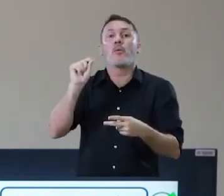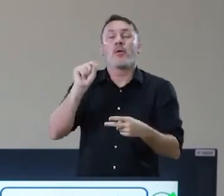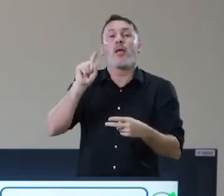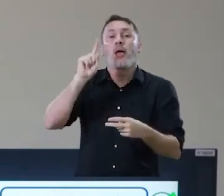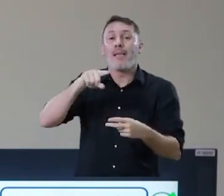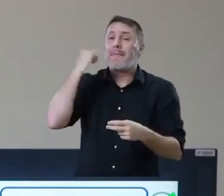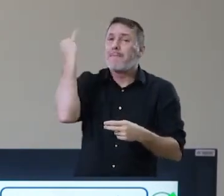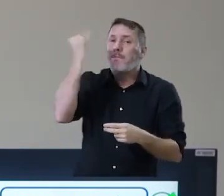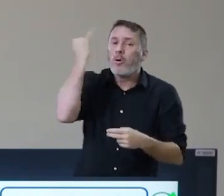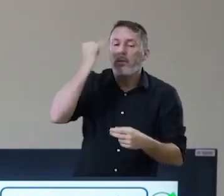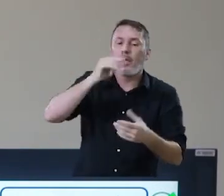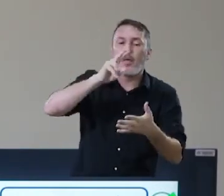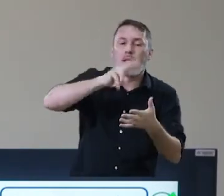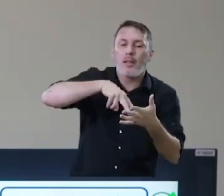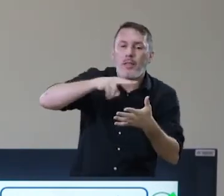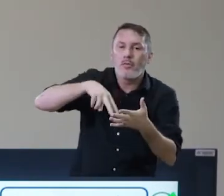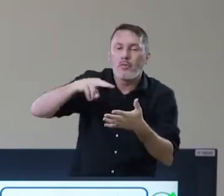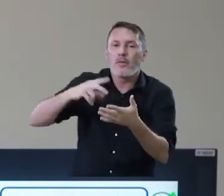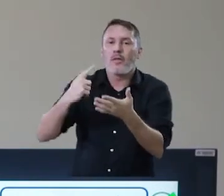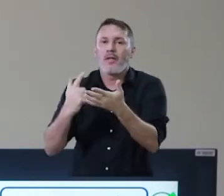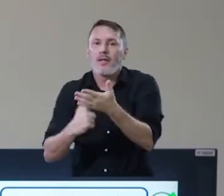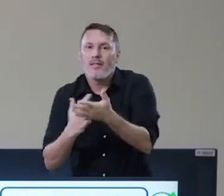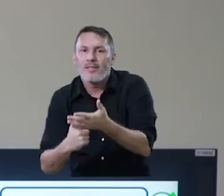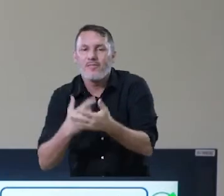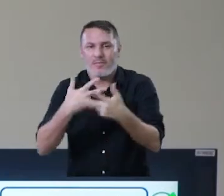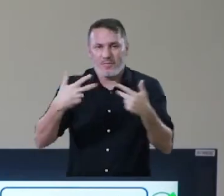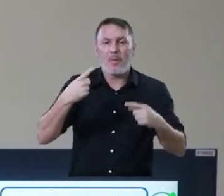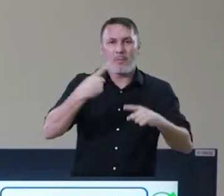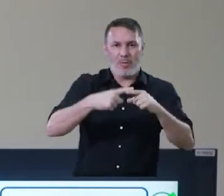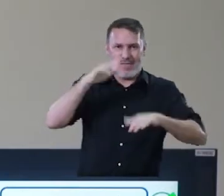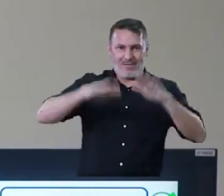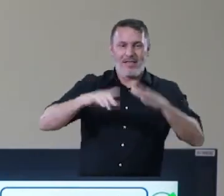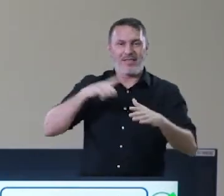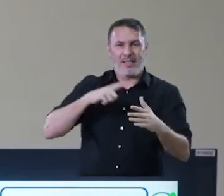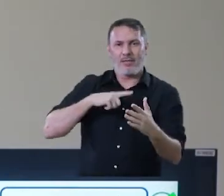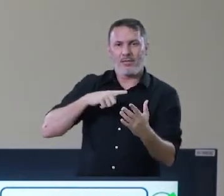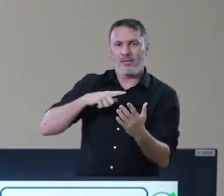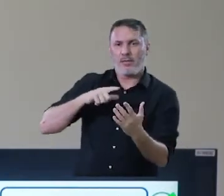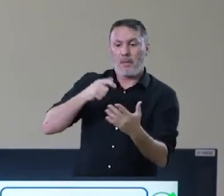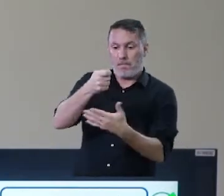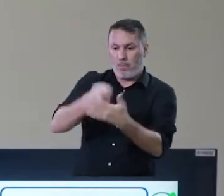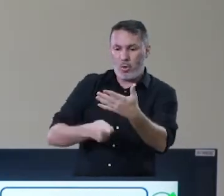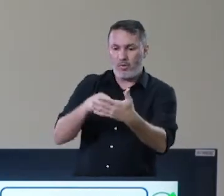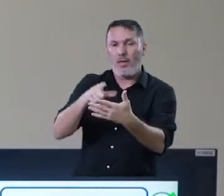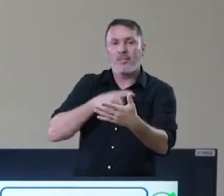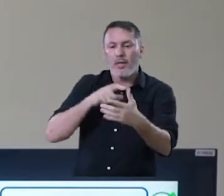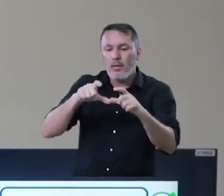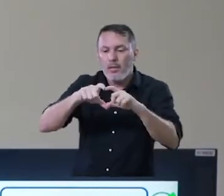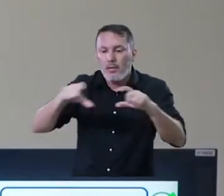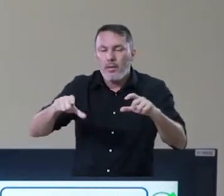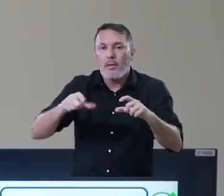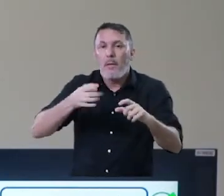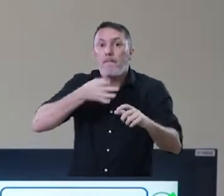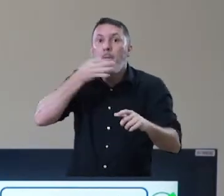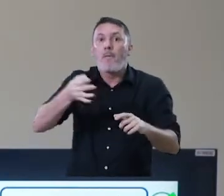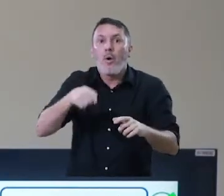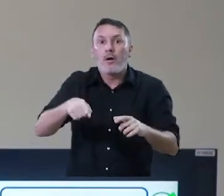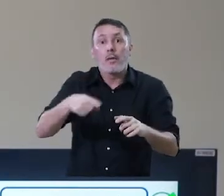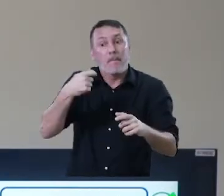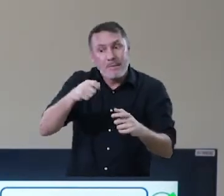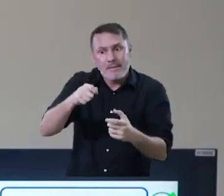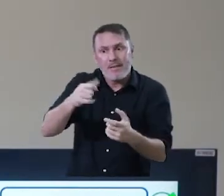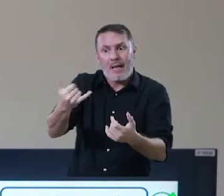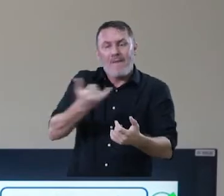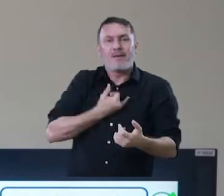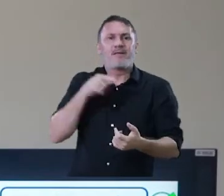leitura da coletânea. Ocorre que alguns alunos, às vezes, pegam lá a proposta de redação e escrevem de qualquer jeito. Você